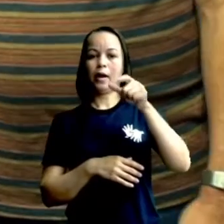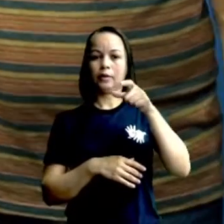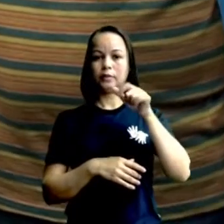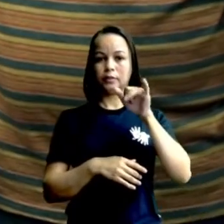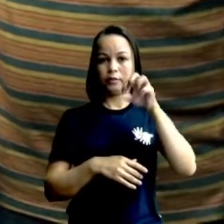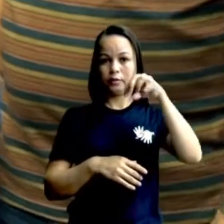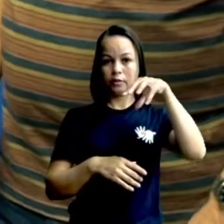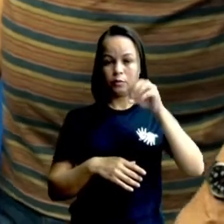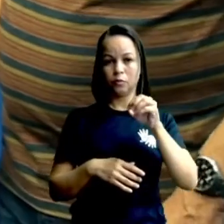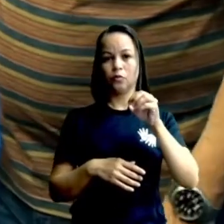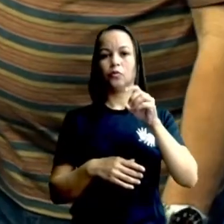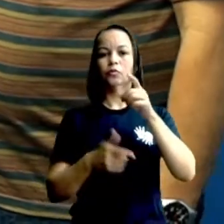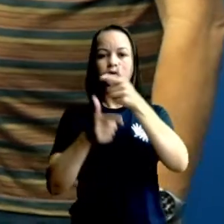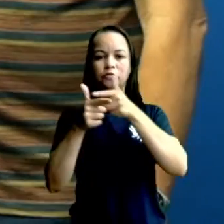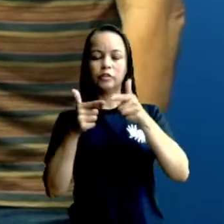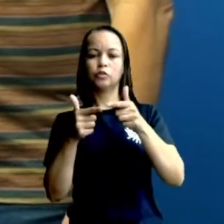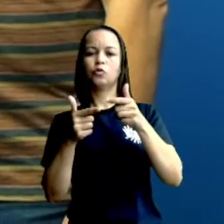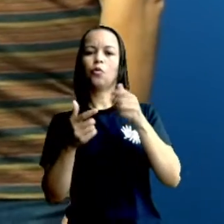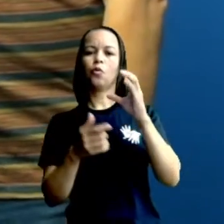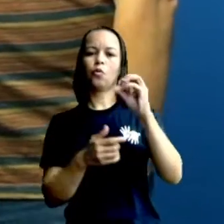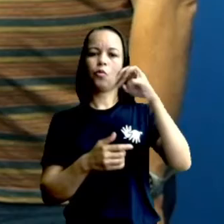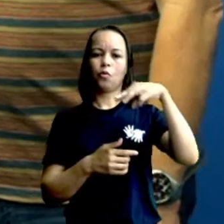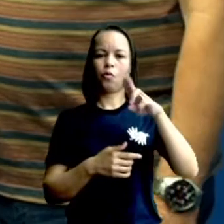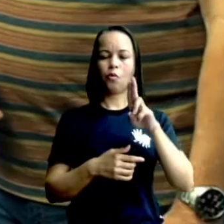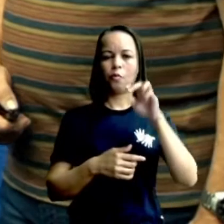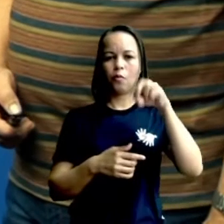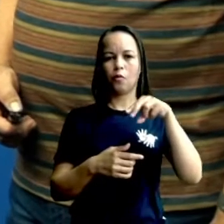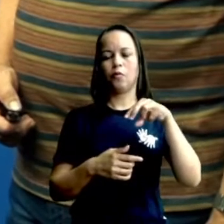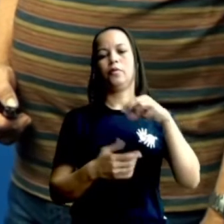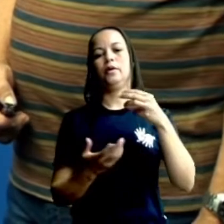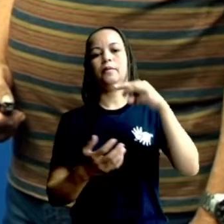divisor comum. Vamos lá.